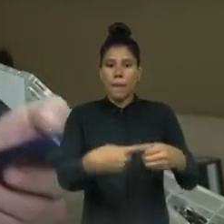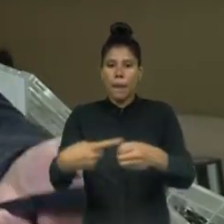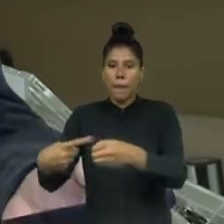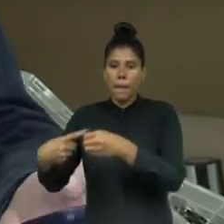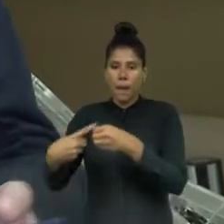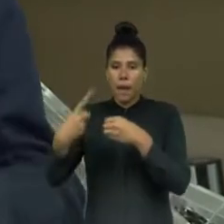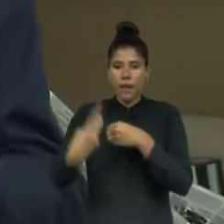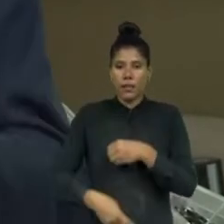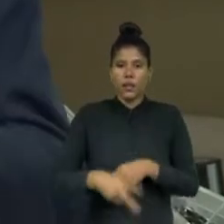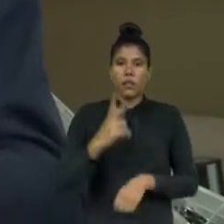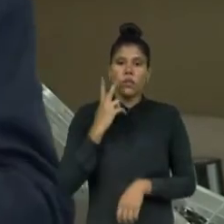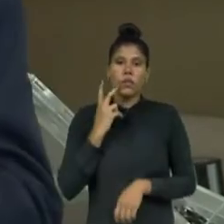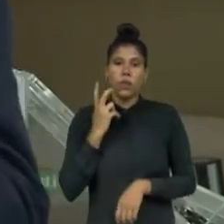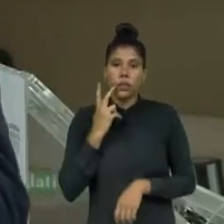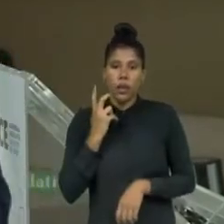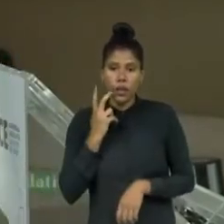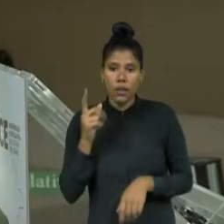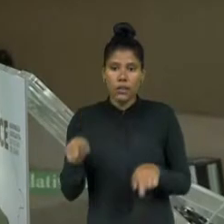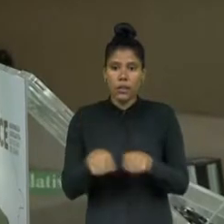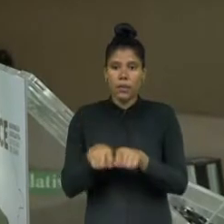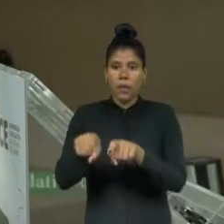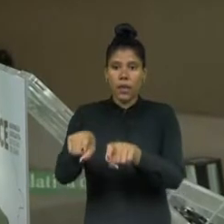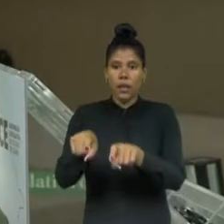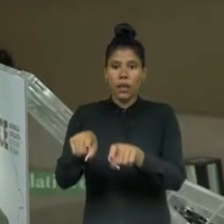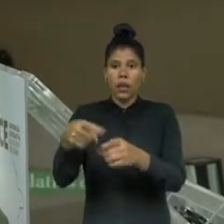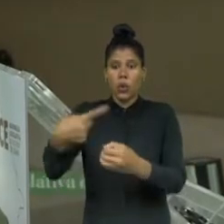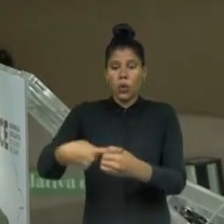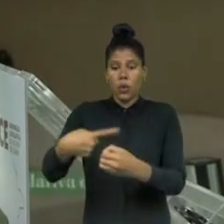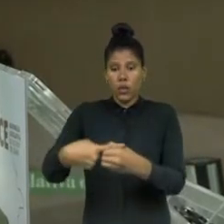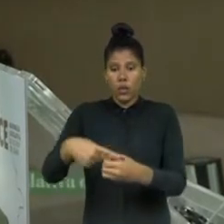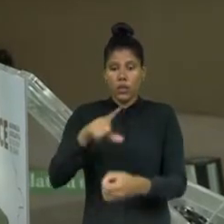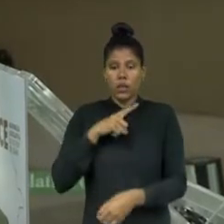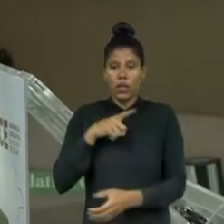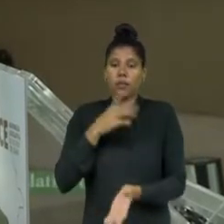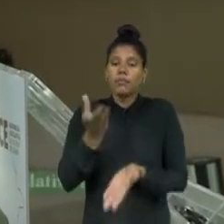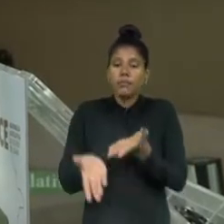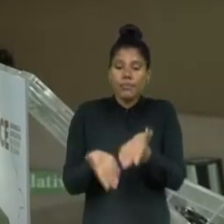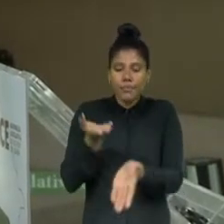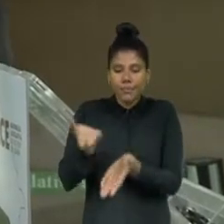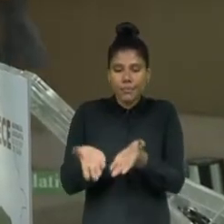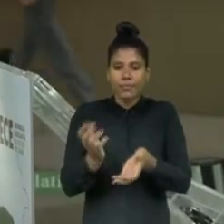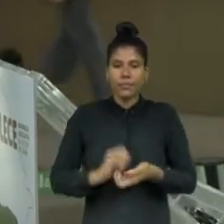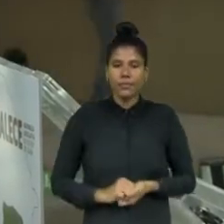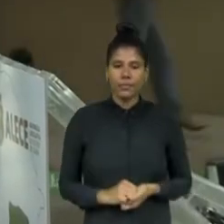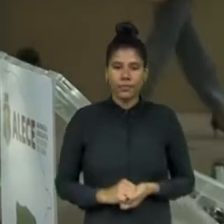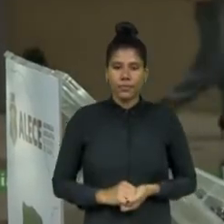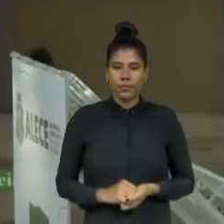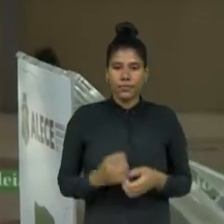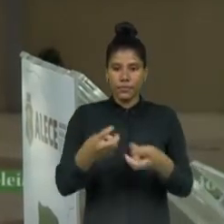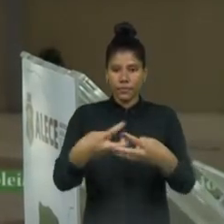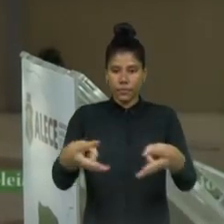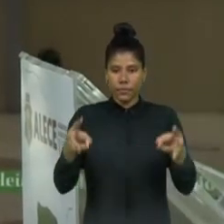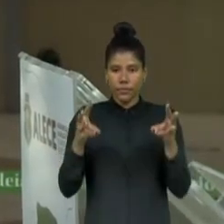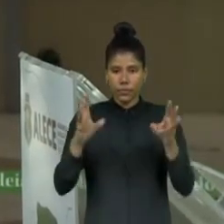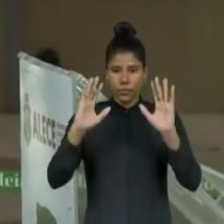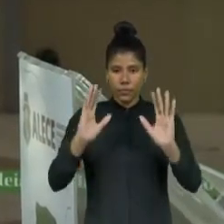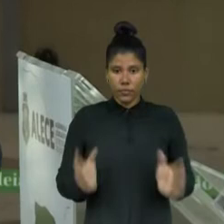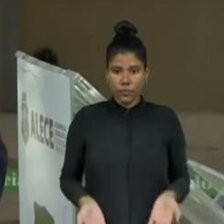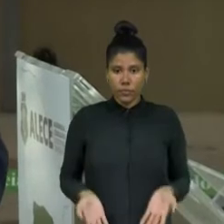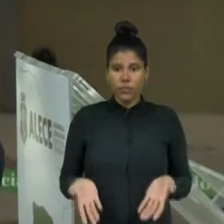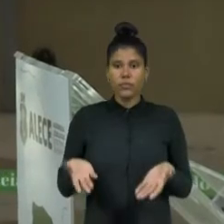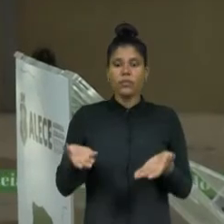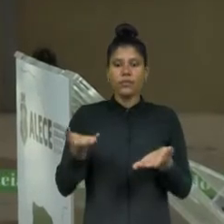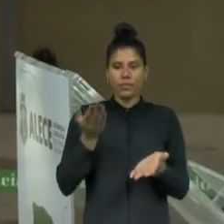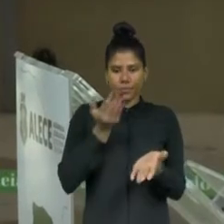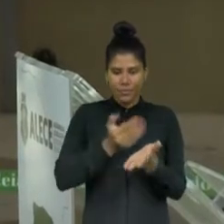e alguns bairros, e no interior do estado, levando prestação de serviço. O caminhão já está em campo. Vamos saber